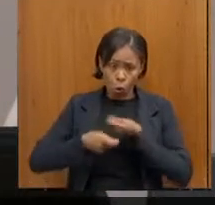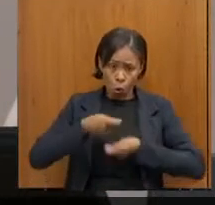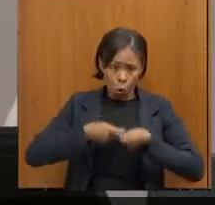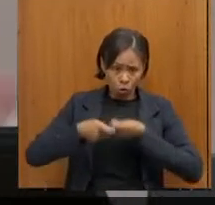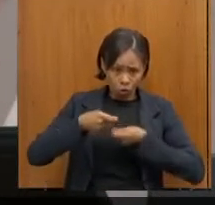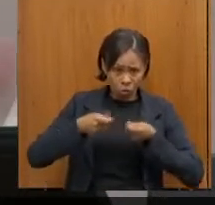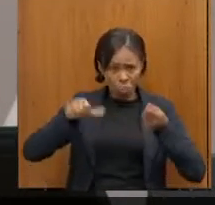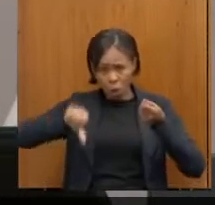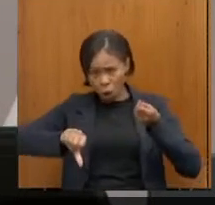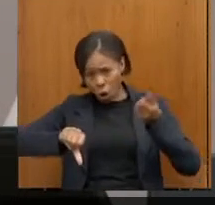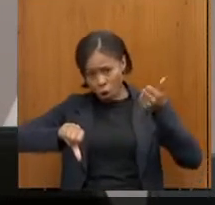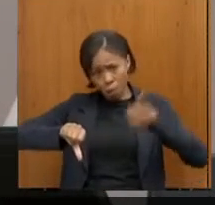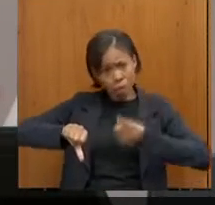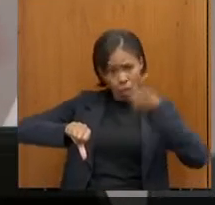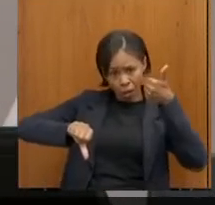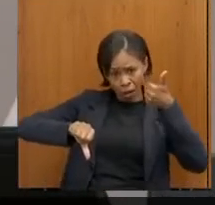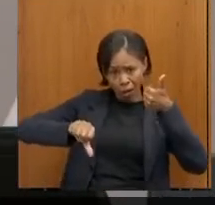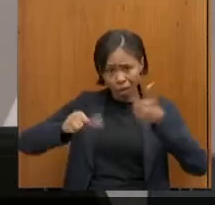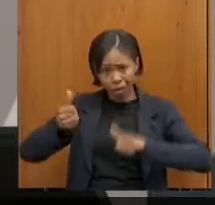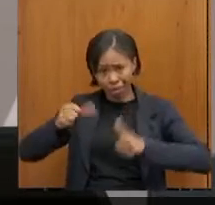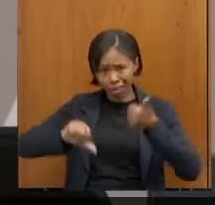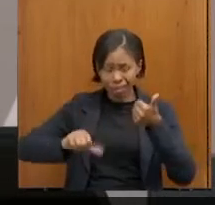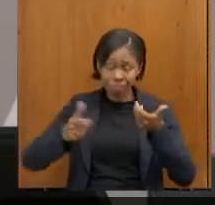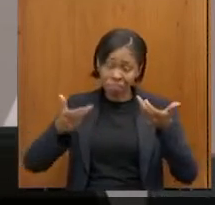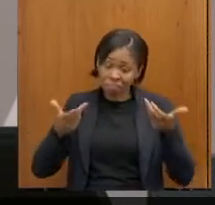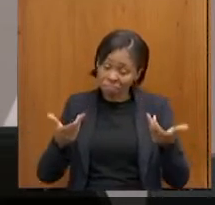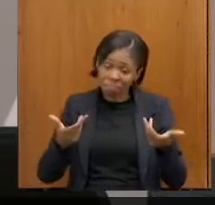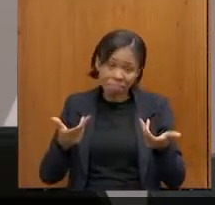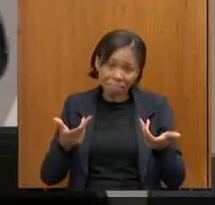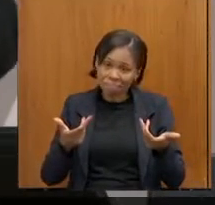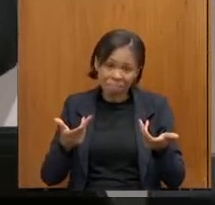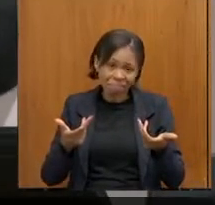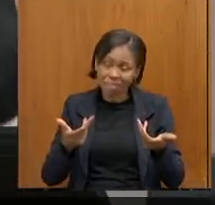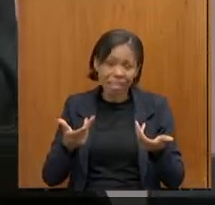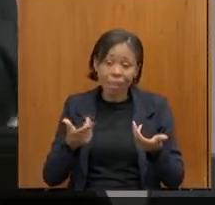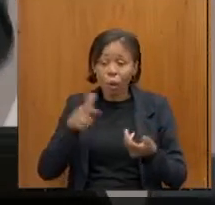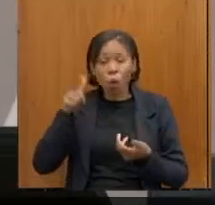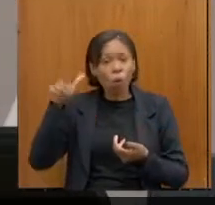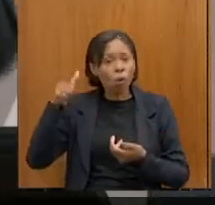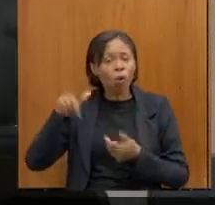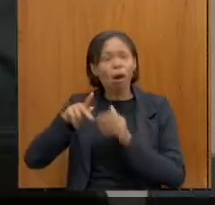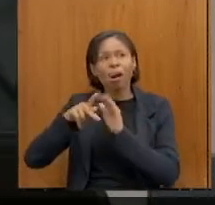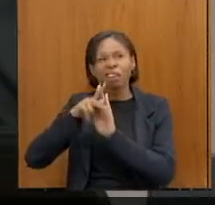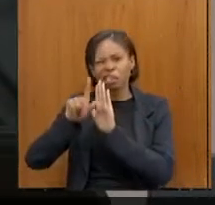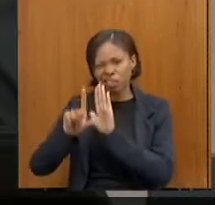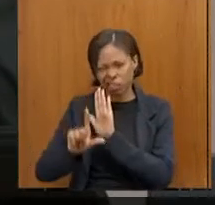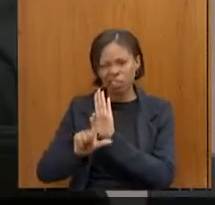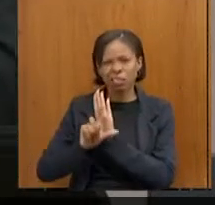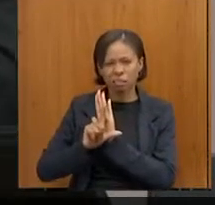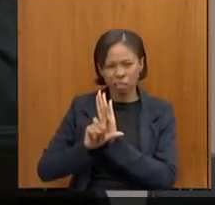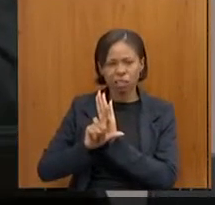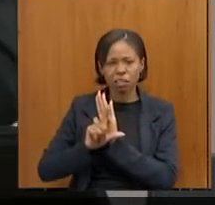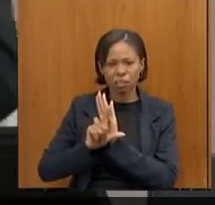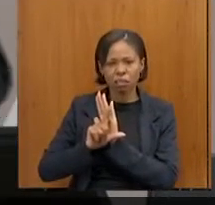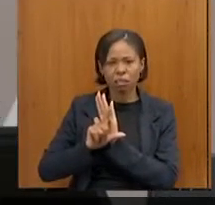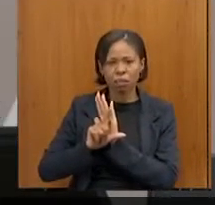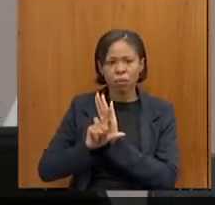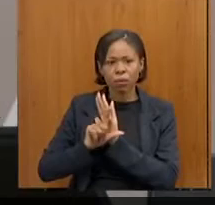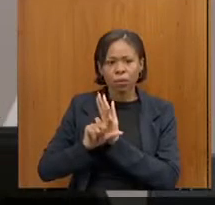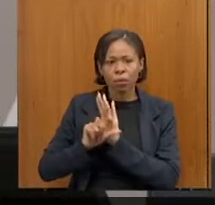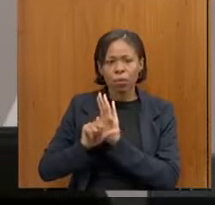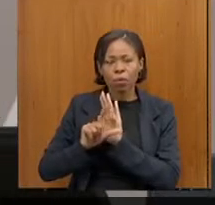pior ou melhor do que esse não é por outra razão que em projeto de lei então eu tenho que eu não sou muito muito